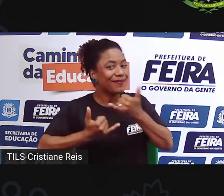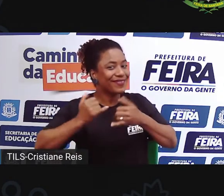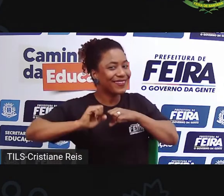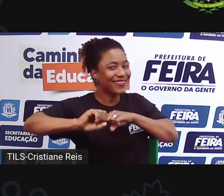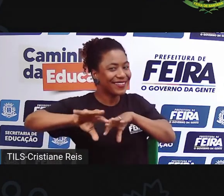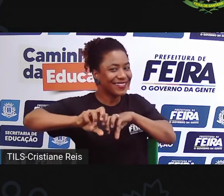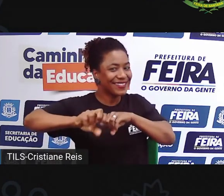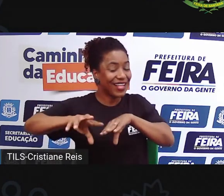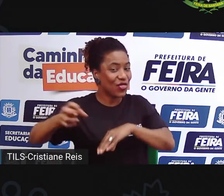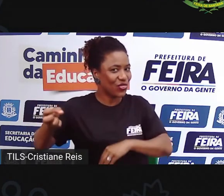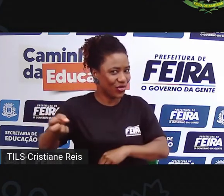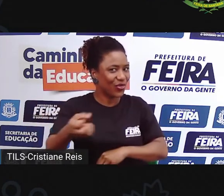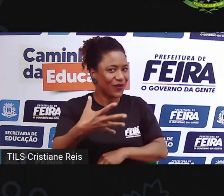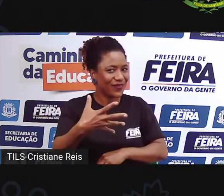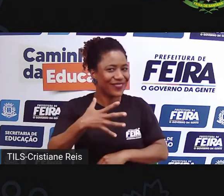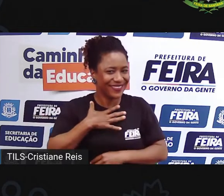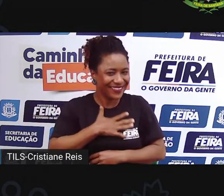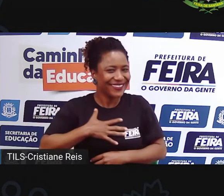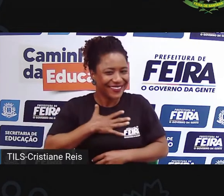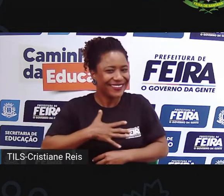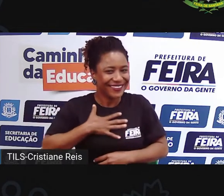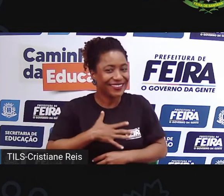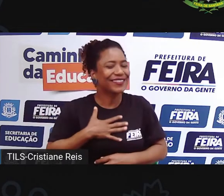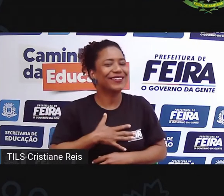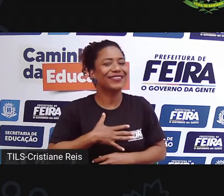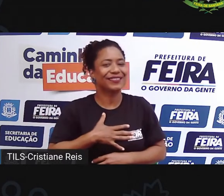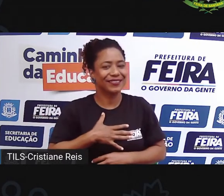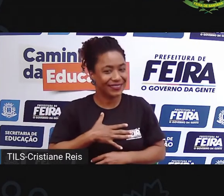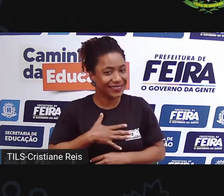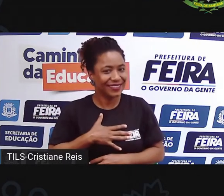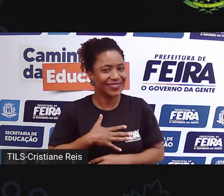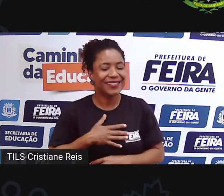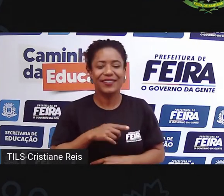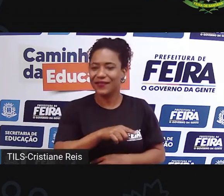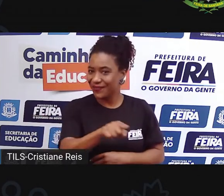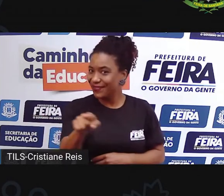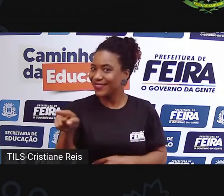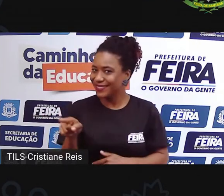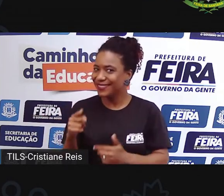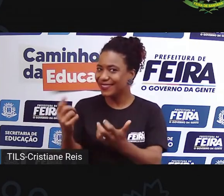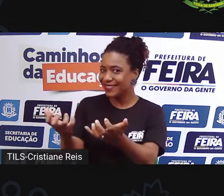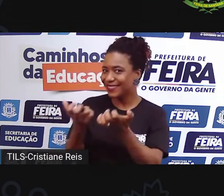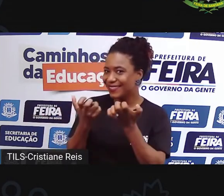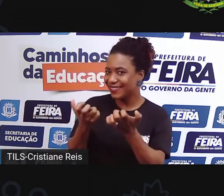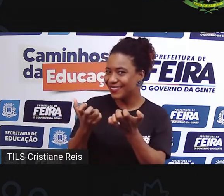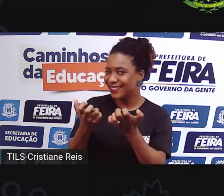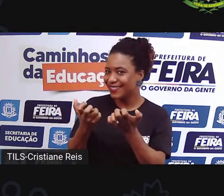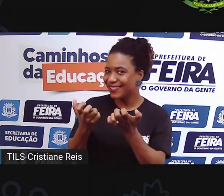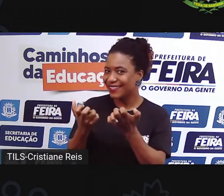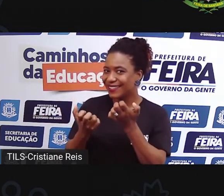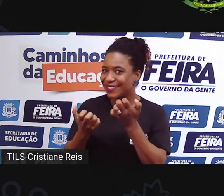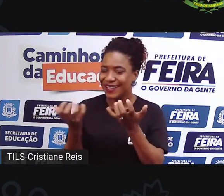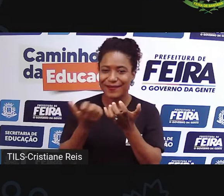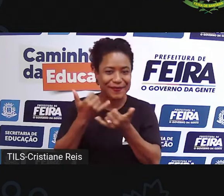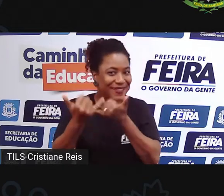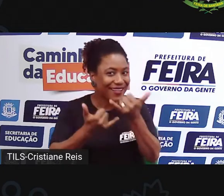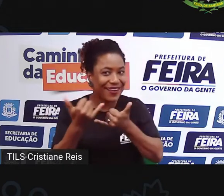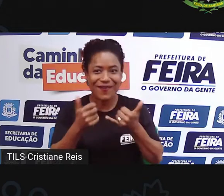para vocês, meninada. Isso mesmo. E quem aqui quer brincar com o